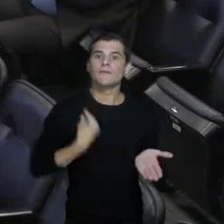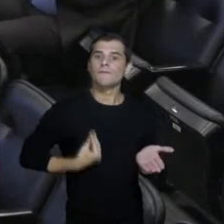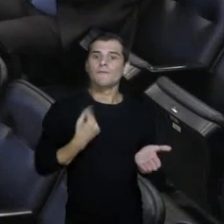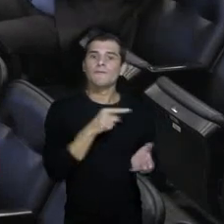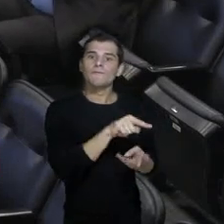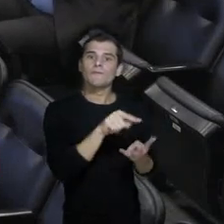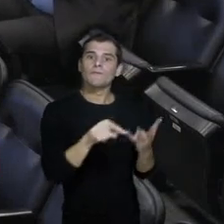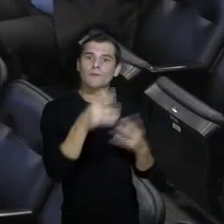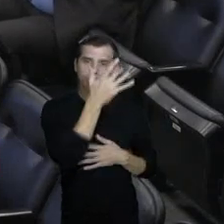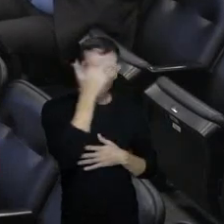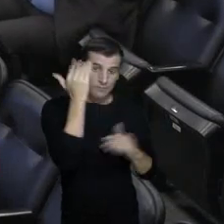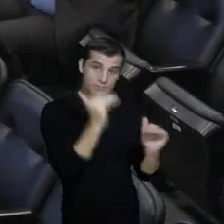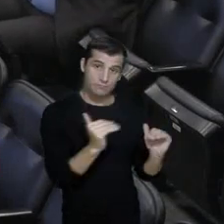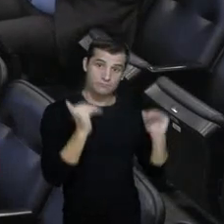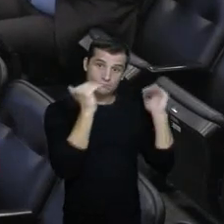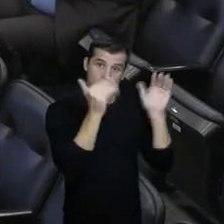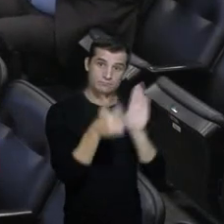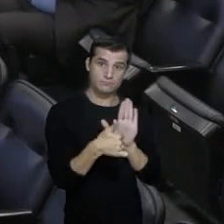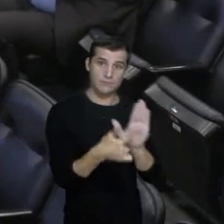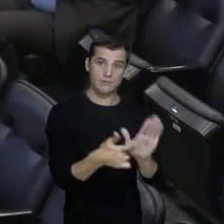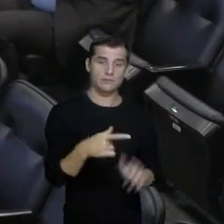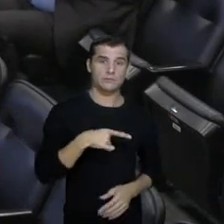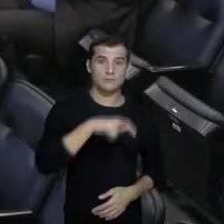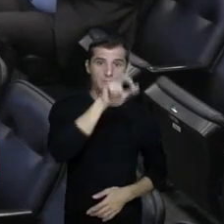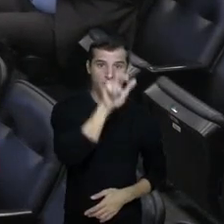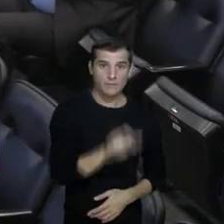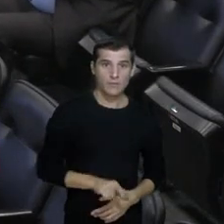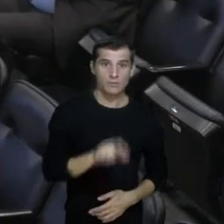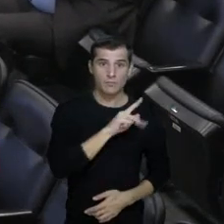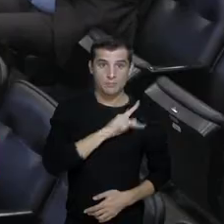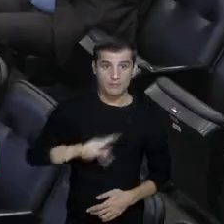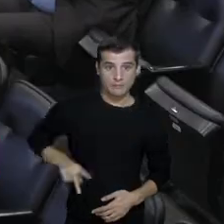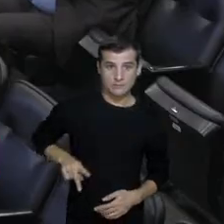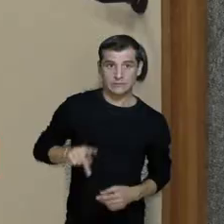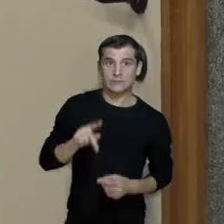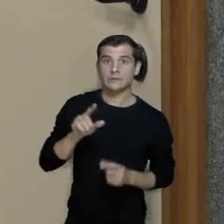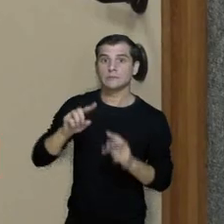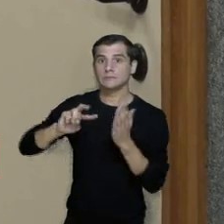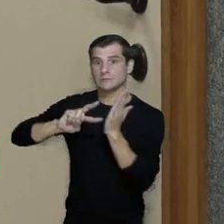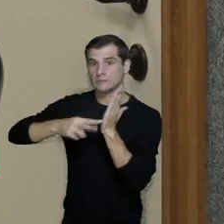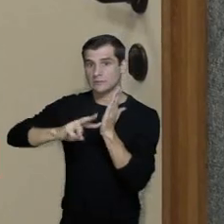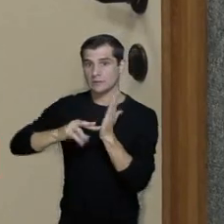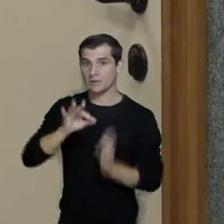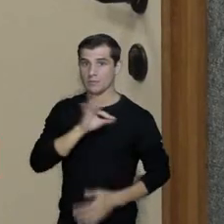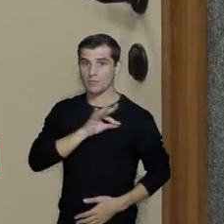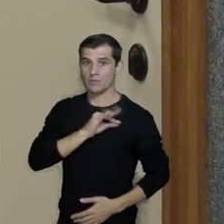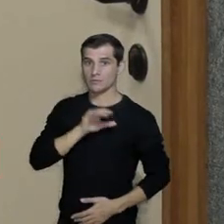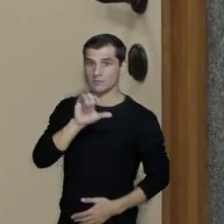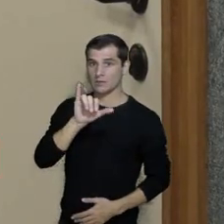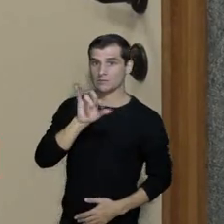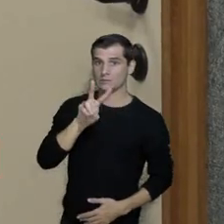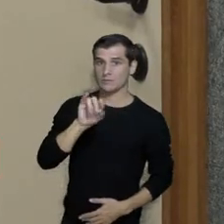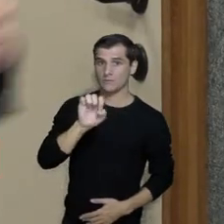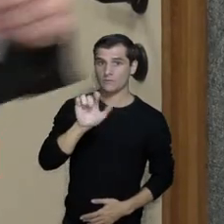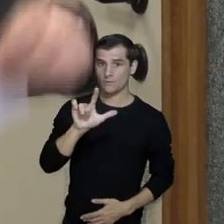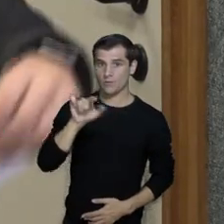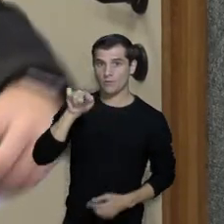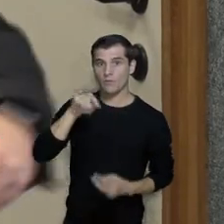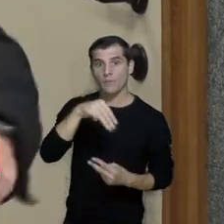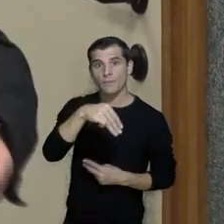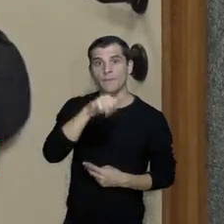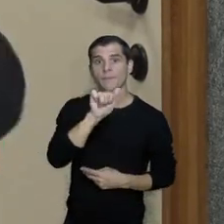ao nosso cerimonial como o senhor presidente do sindicato dos policiais civis de Santa Catarina o senr Max Magno